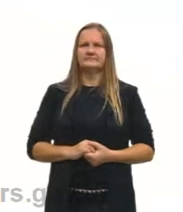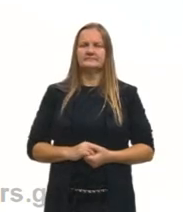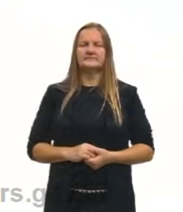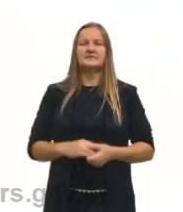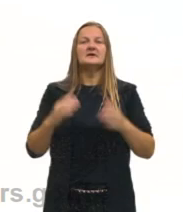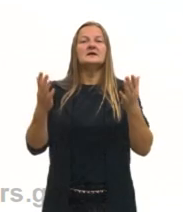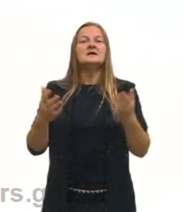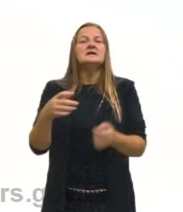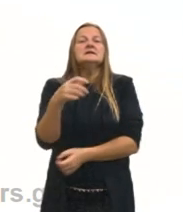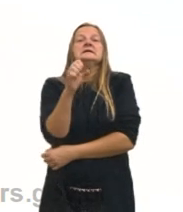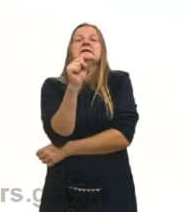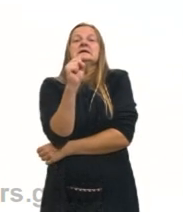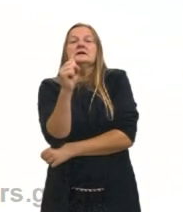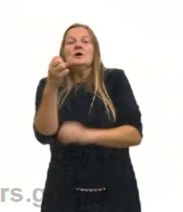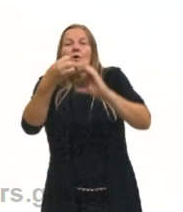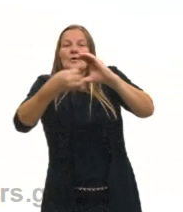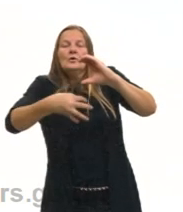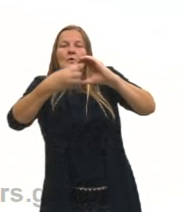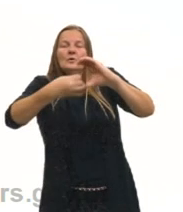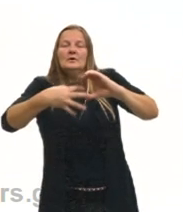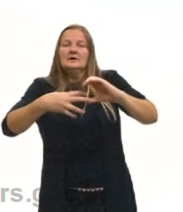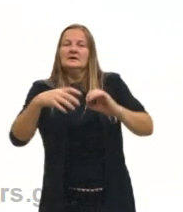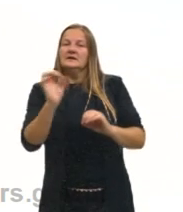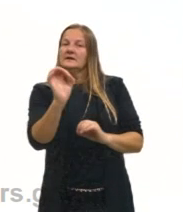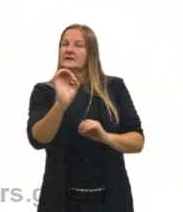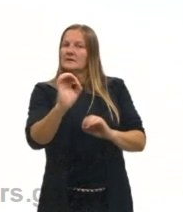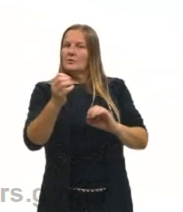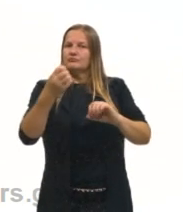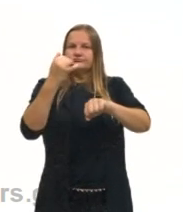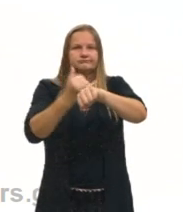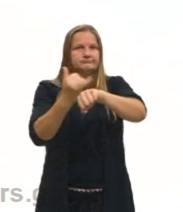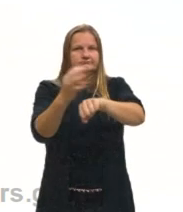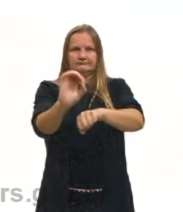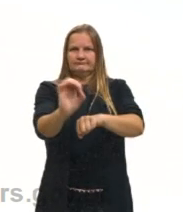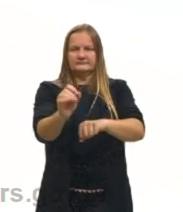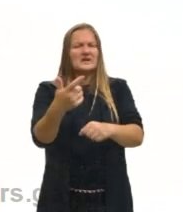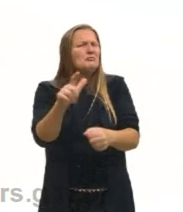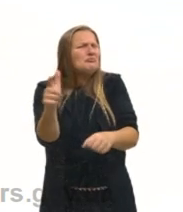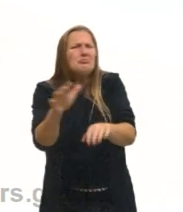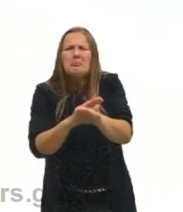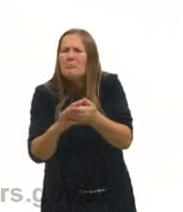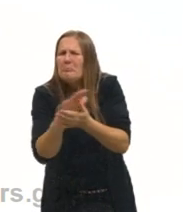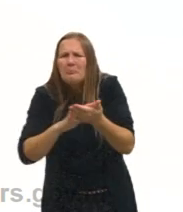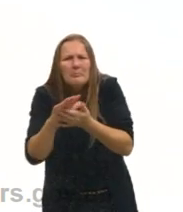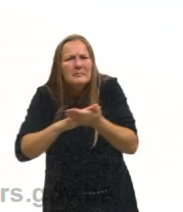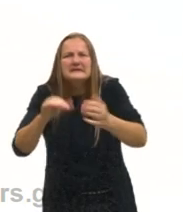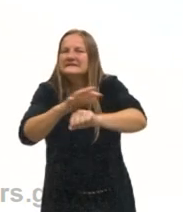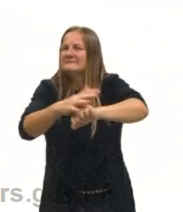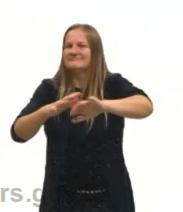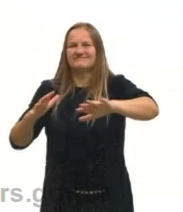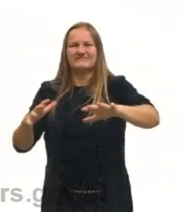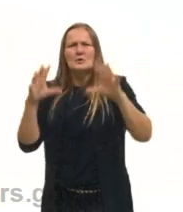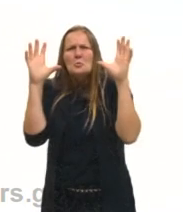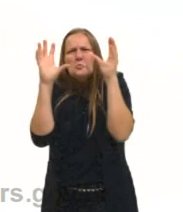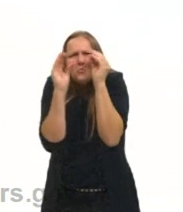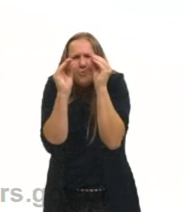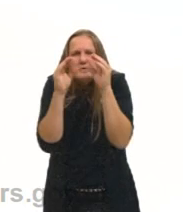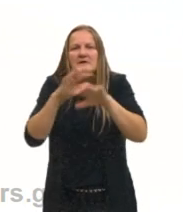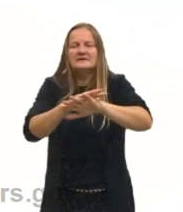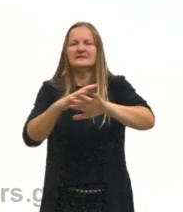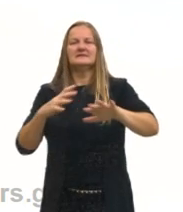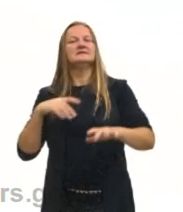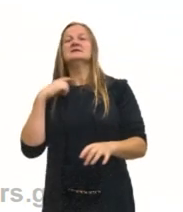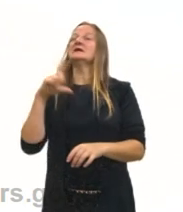e já os não metais ou os ametais são aqueles que não tem brilho próprio país são opacos com